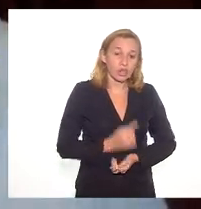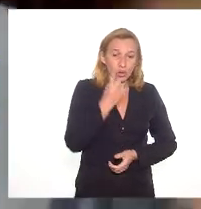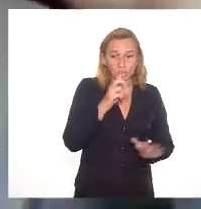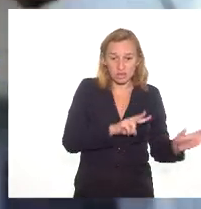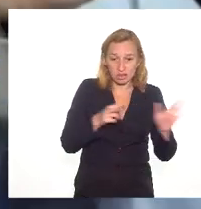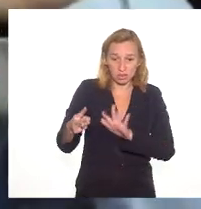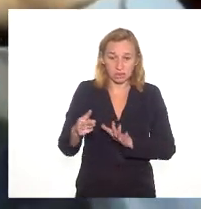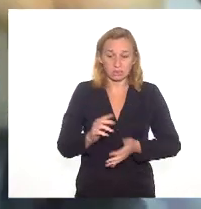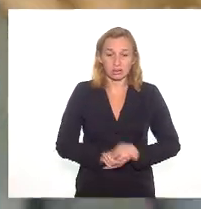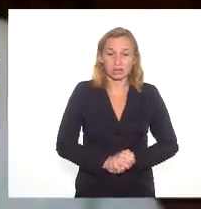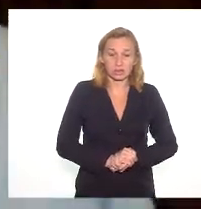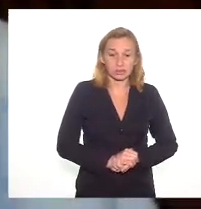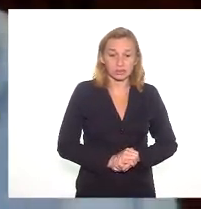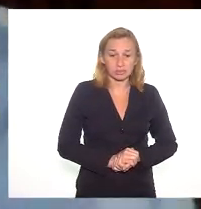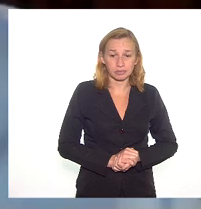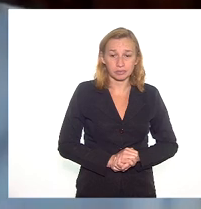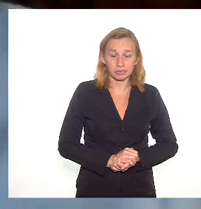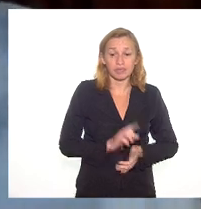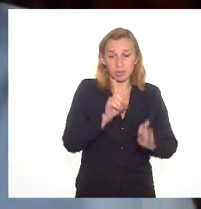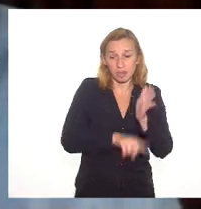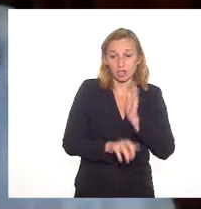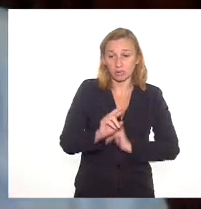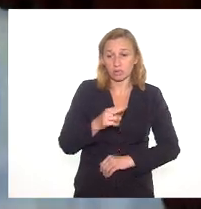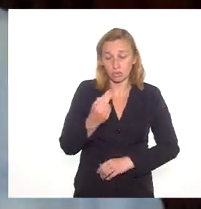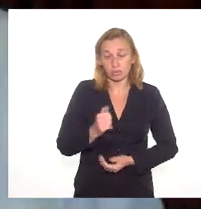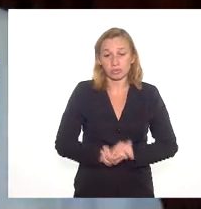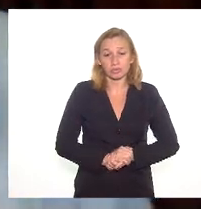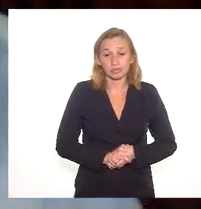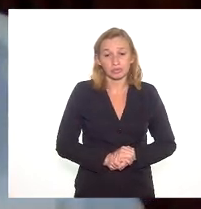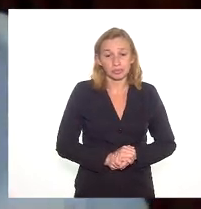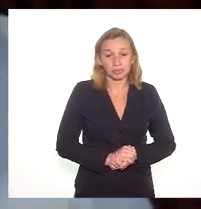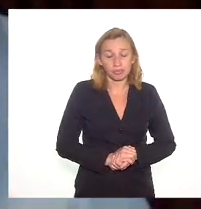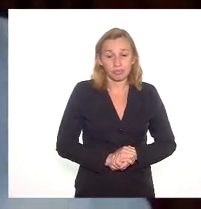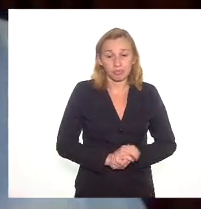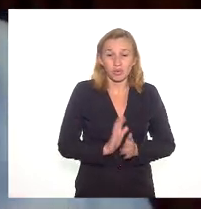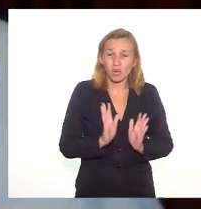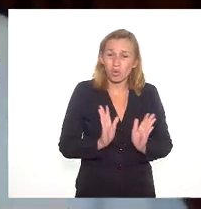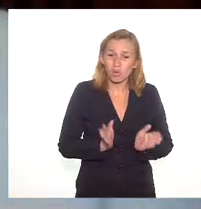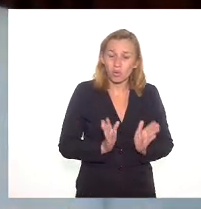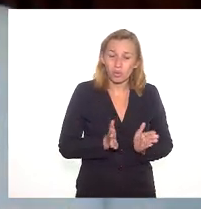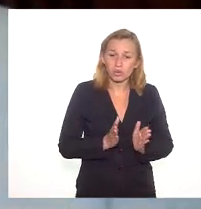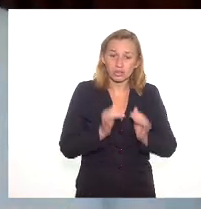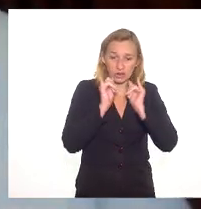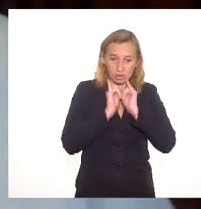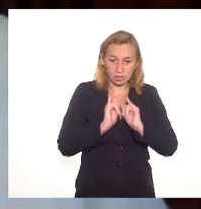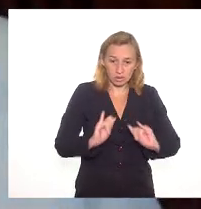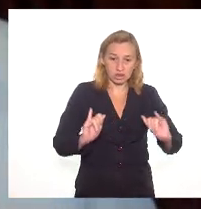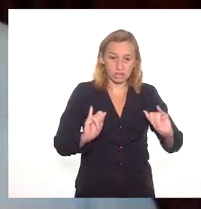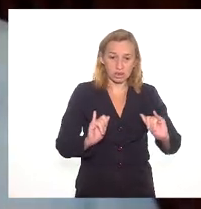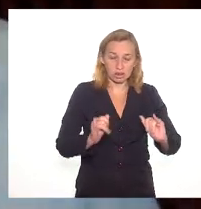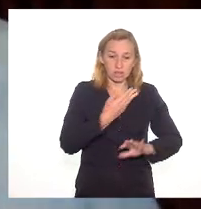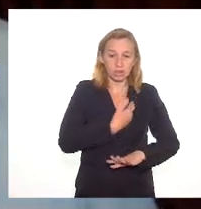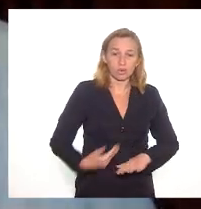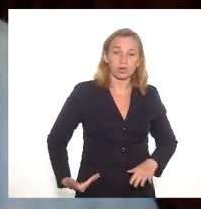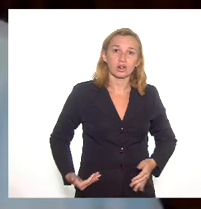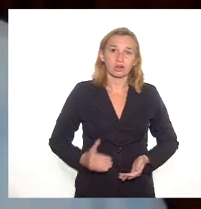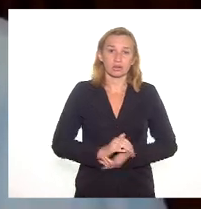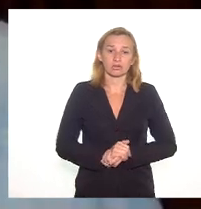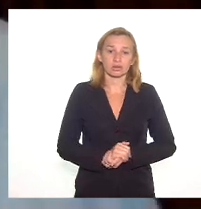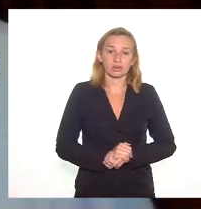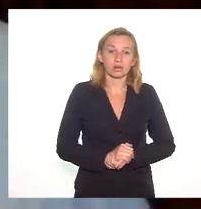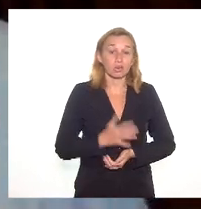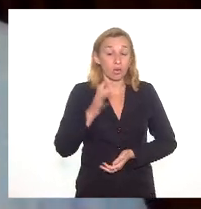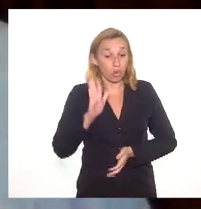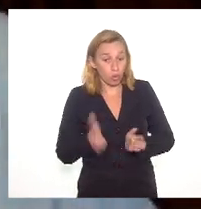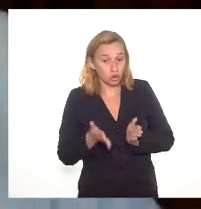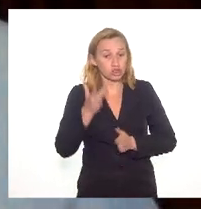semana. Menos que isso. Hoje a gente vai anunciar, o governo anuncia entre hoje e